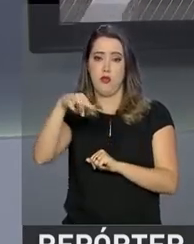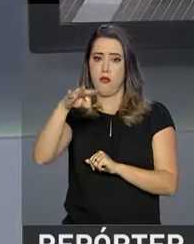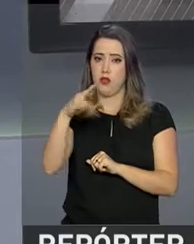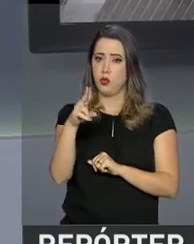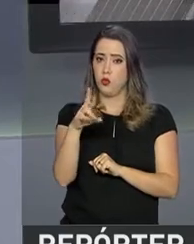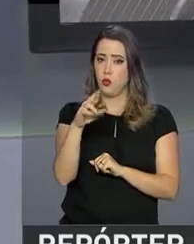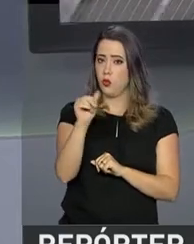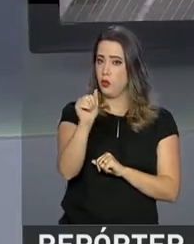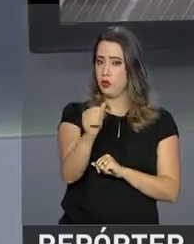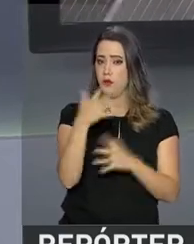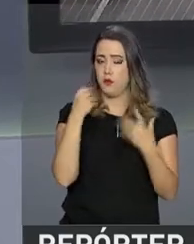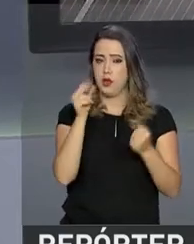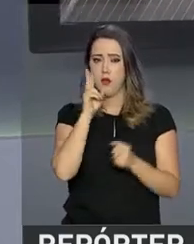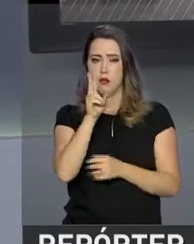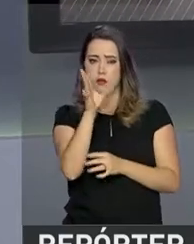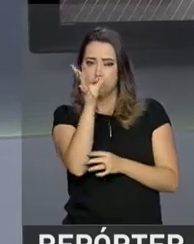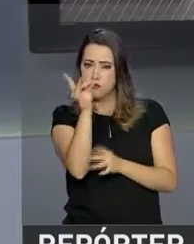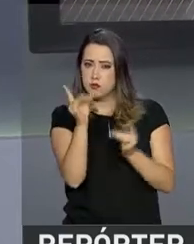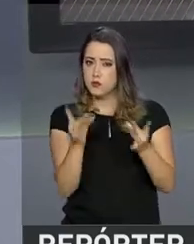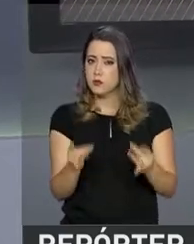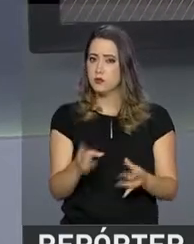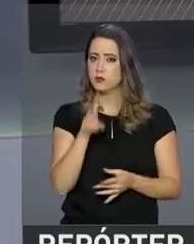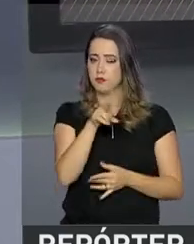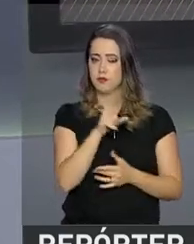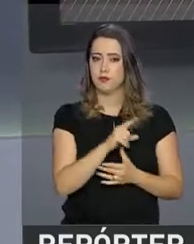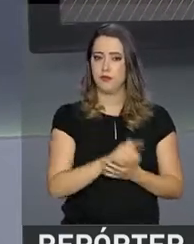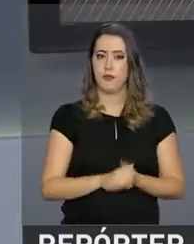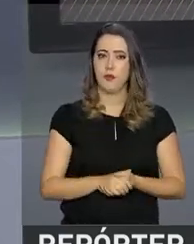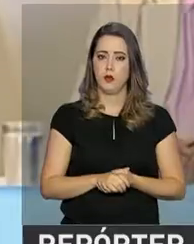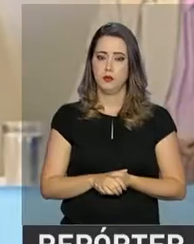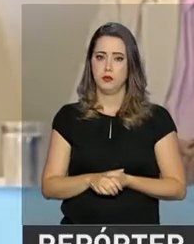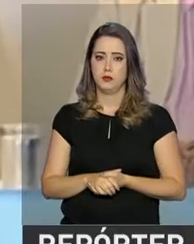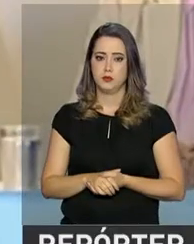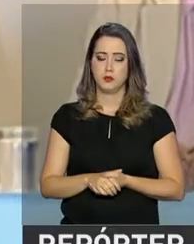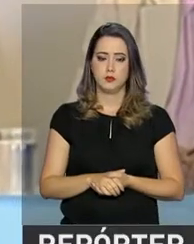ambiente edson duarte ante esse lançamento